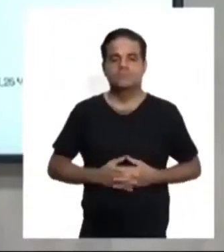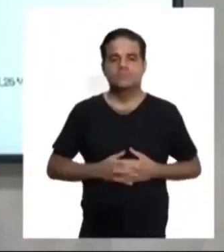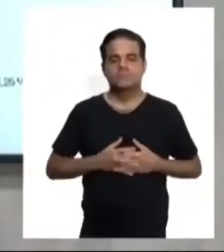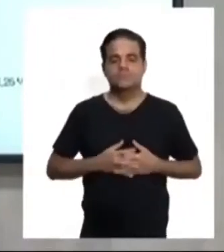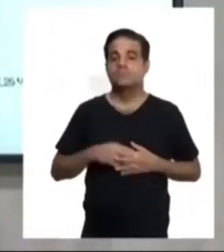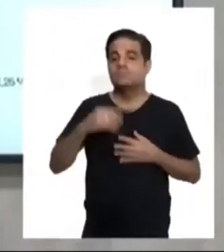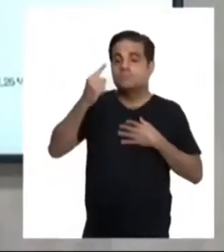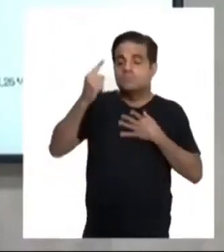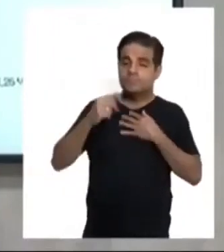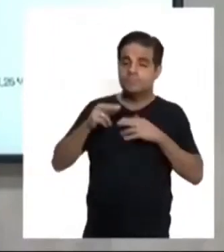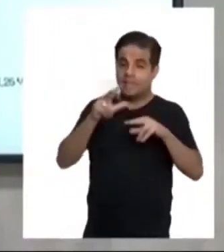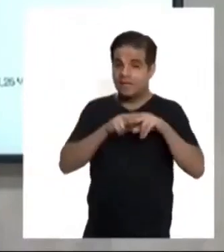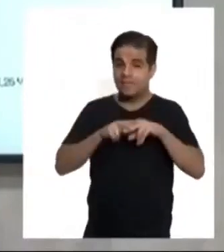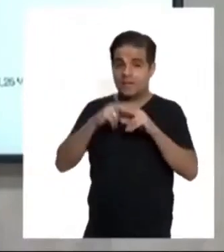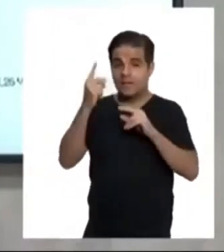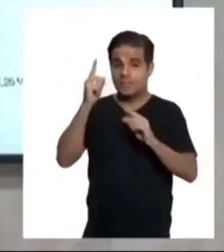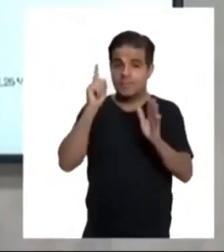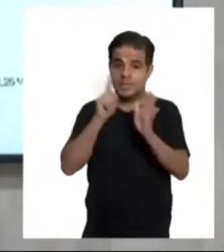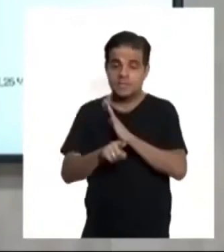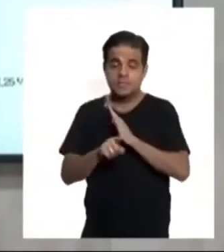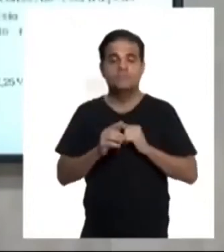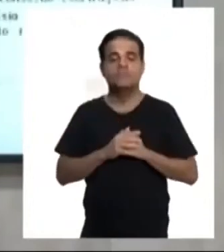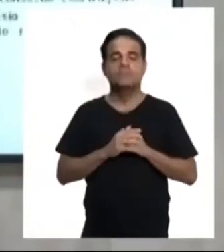primeira questão.